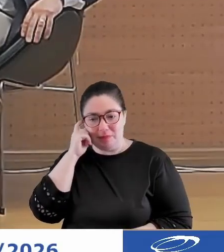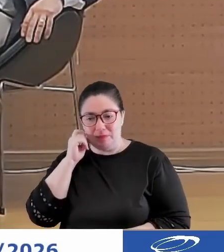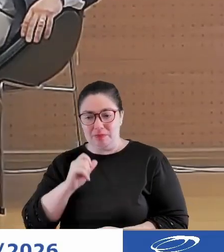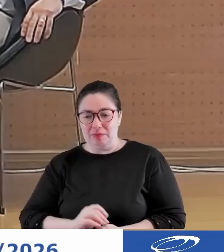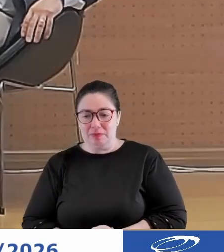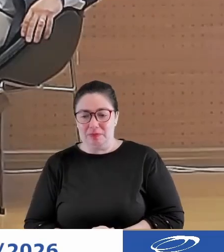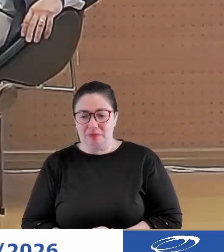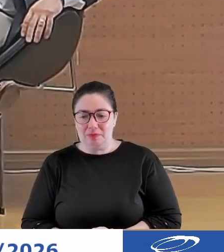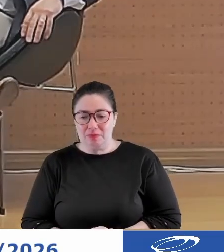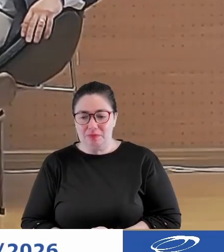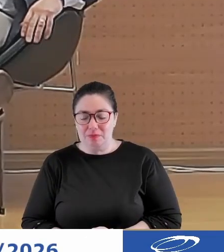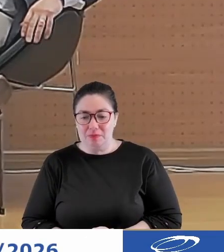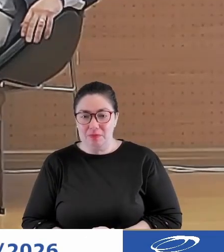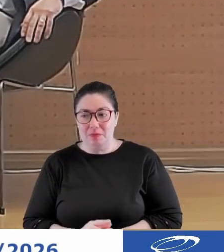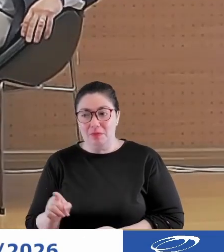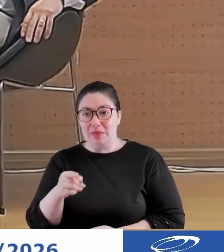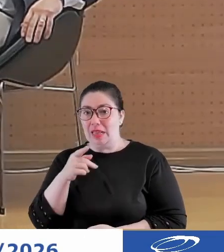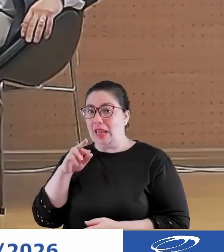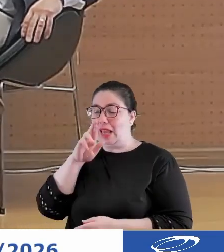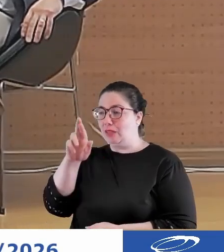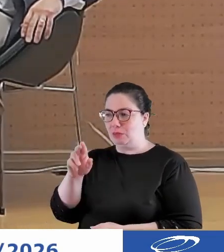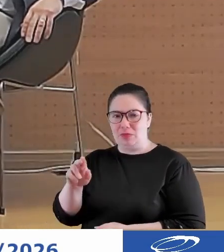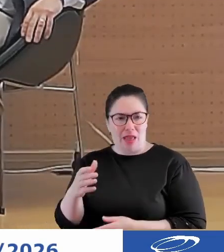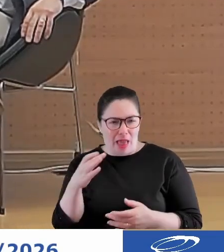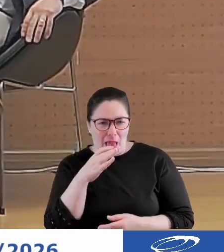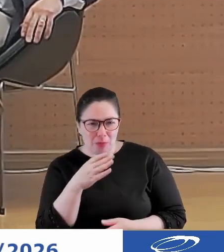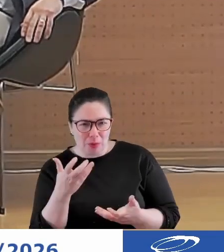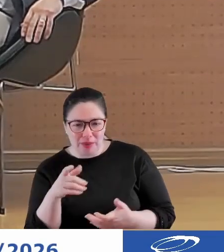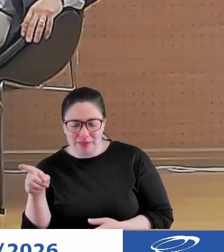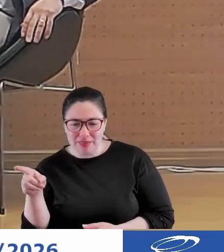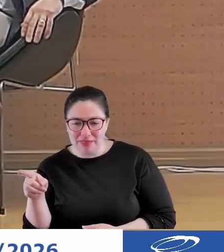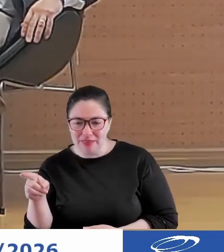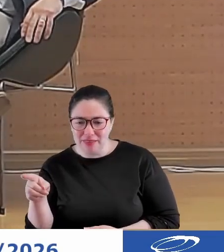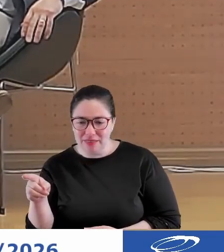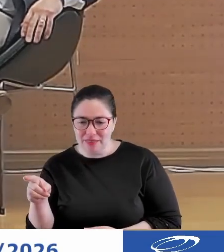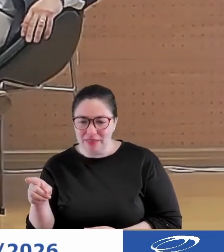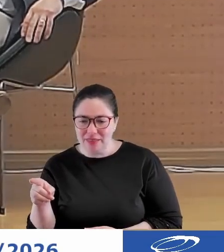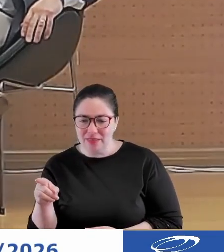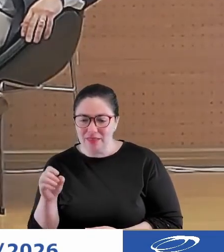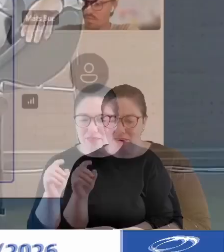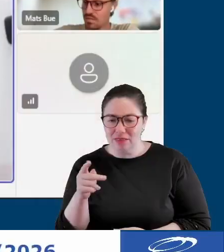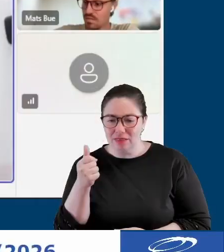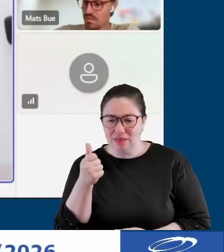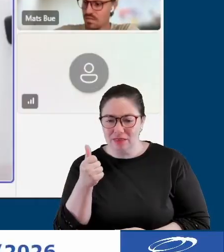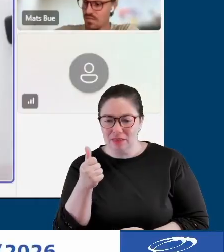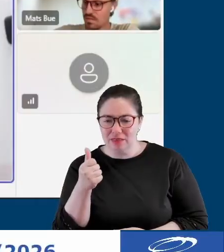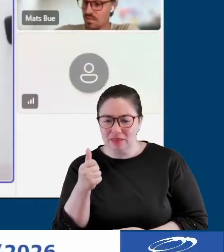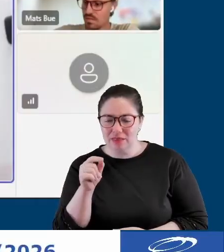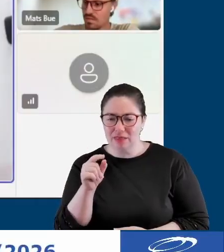Dr. Nelson quer traduzir rapidamente, Nelson, a sua resposta? Claro, claro. É uma área